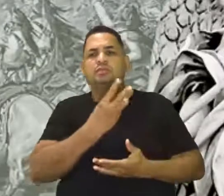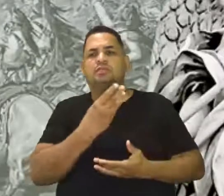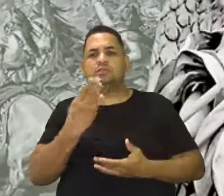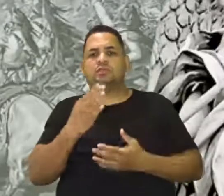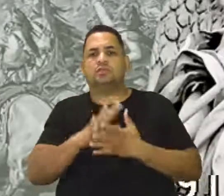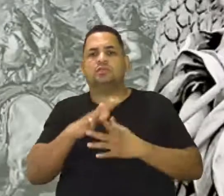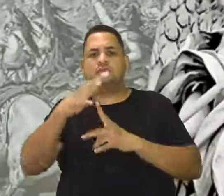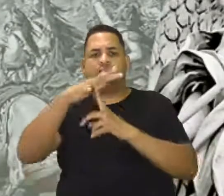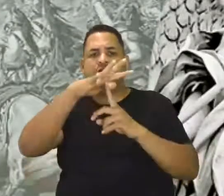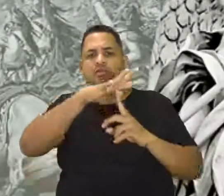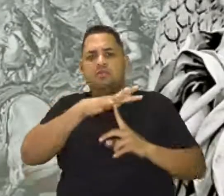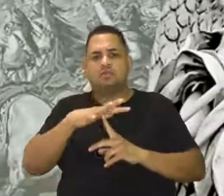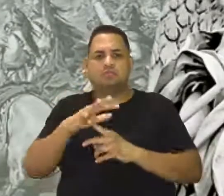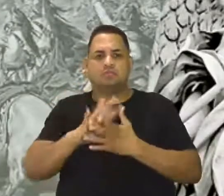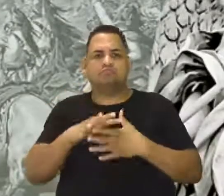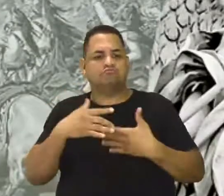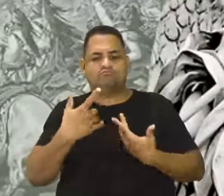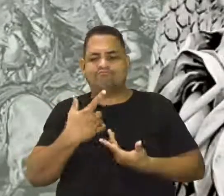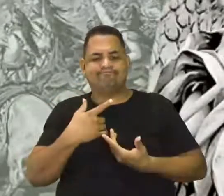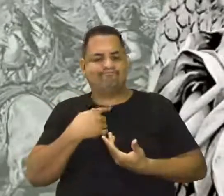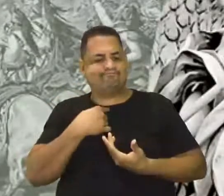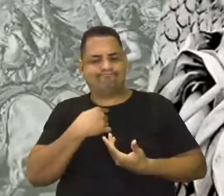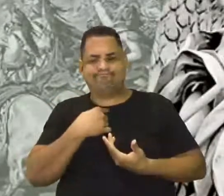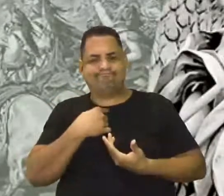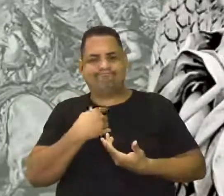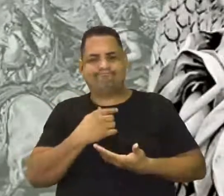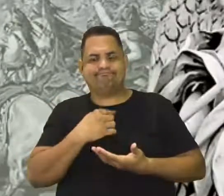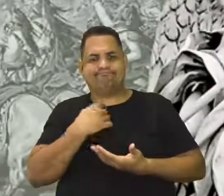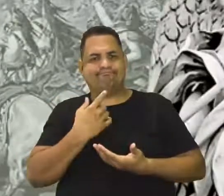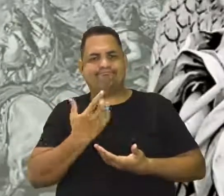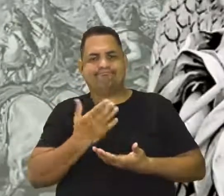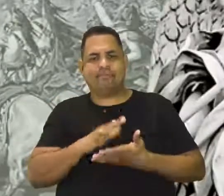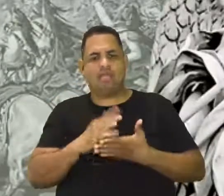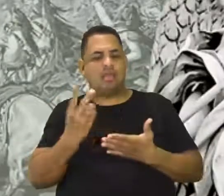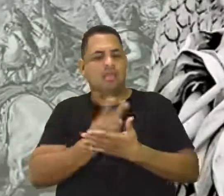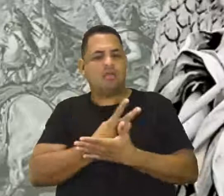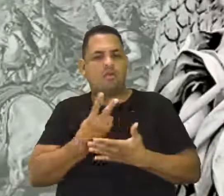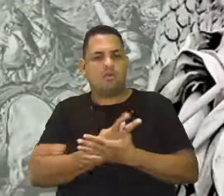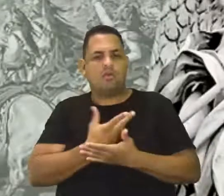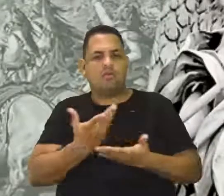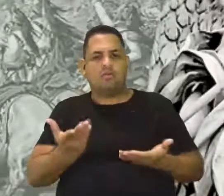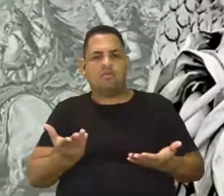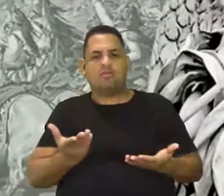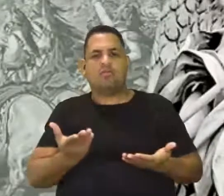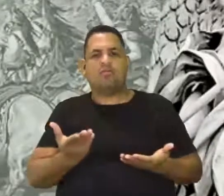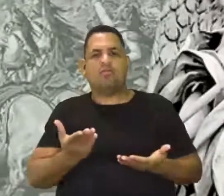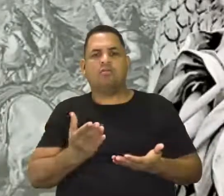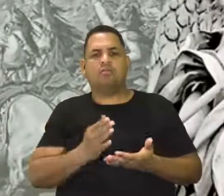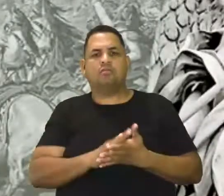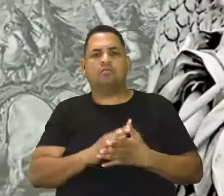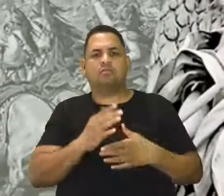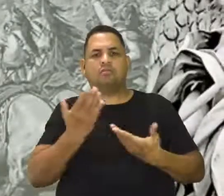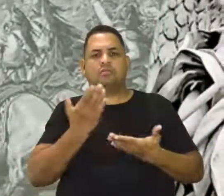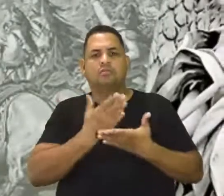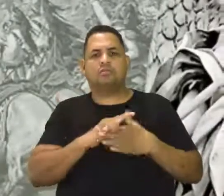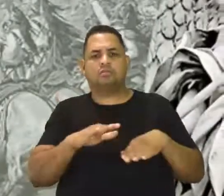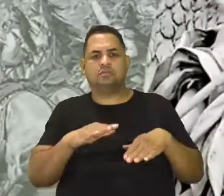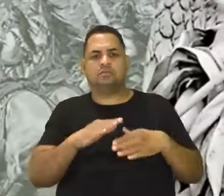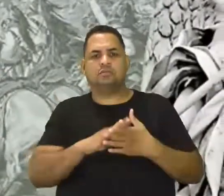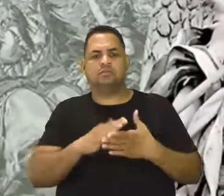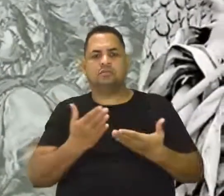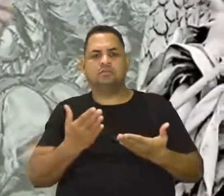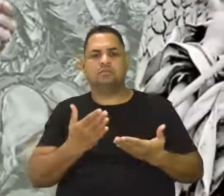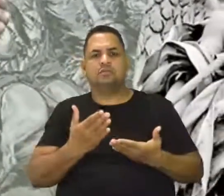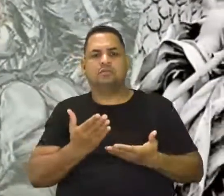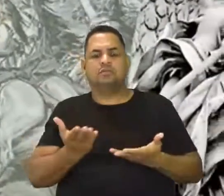um dos helicópteros não deu certo e acabou aqui ele ficou ET vai dormir para